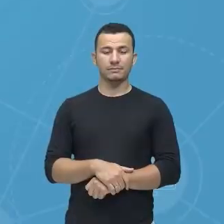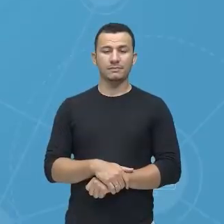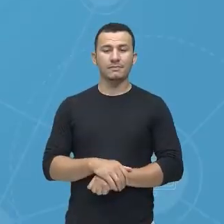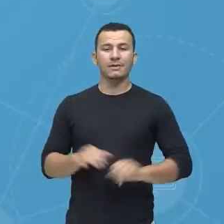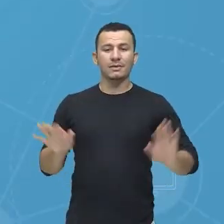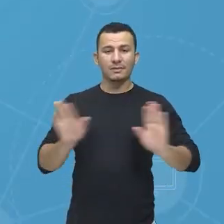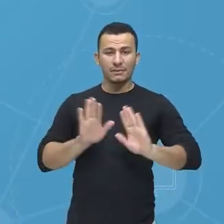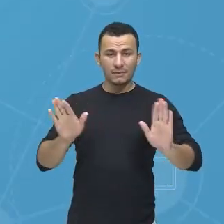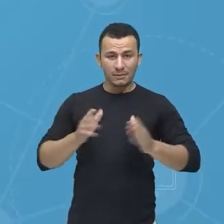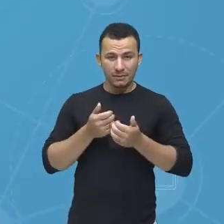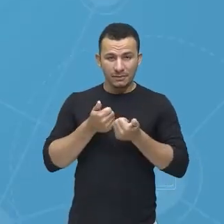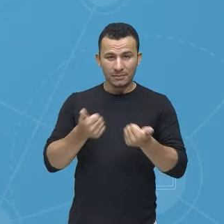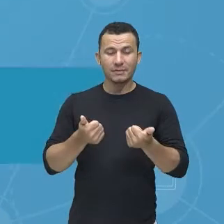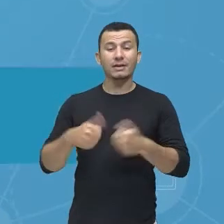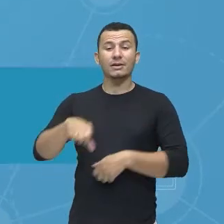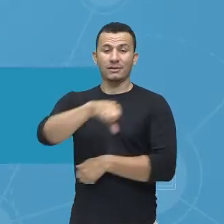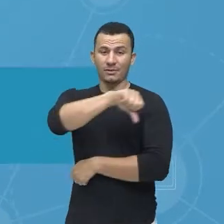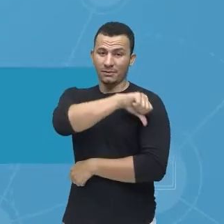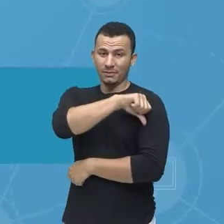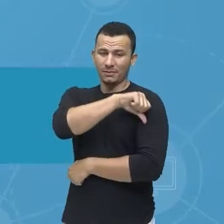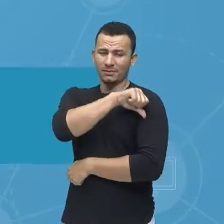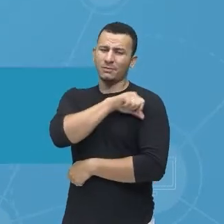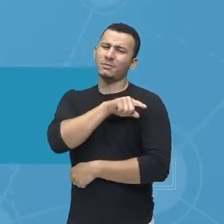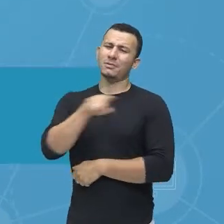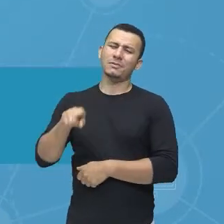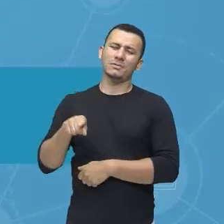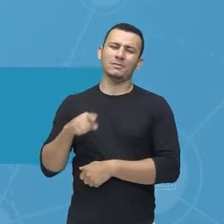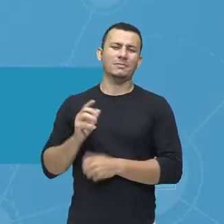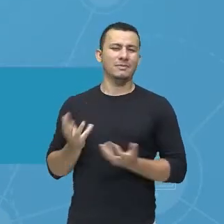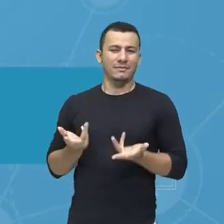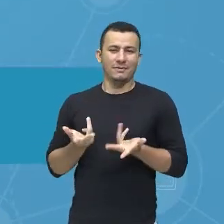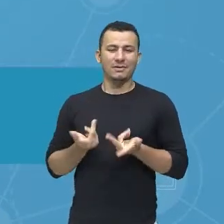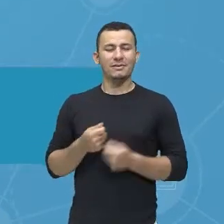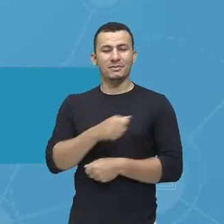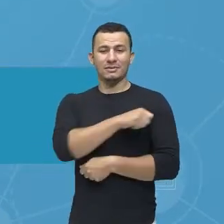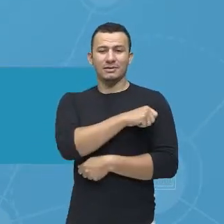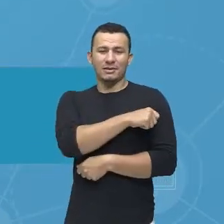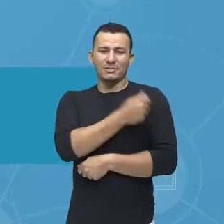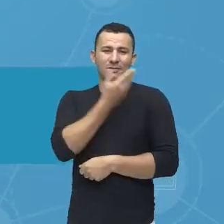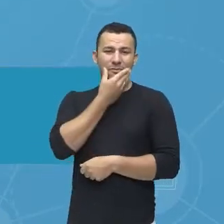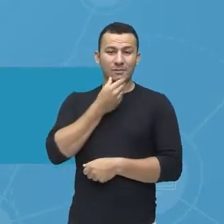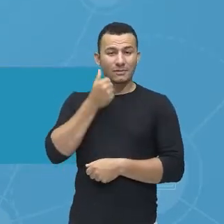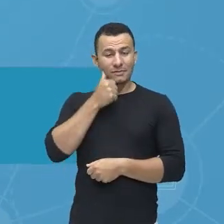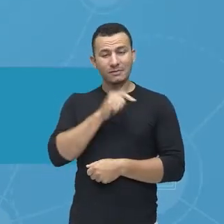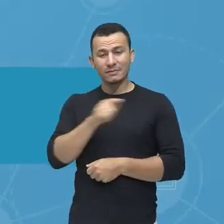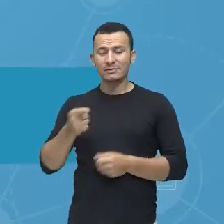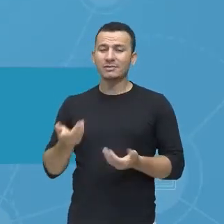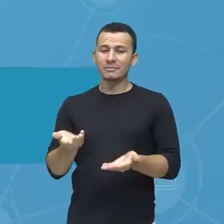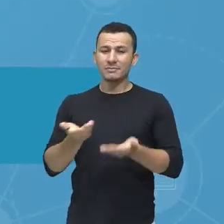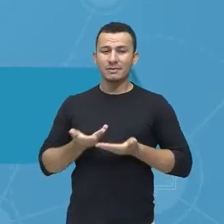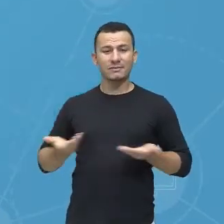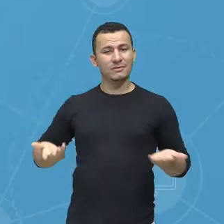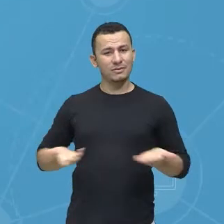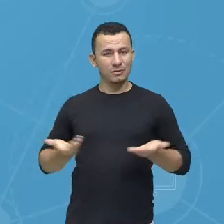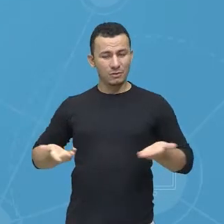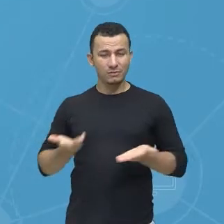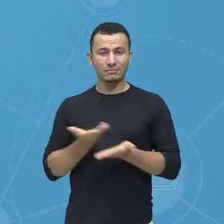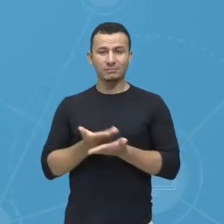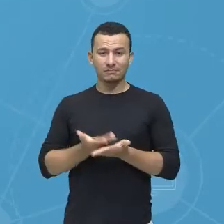Olá, nono ano, queridos alunos, queridas alunas, sejam bem-vindos